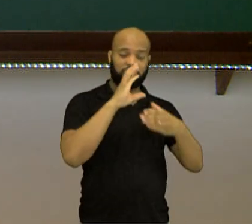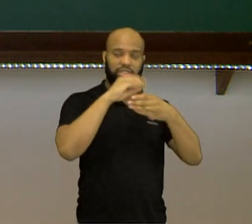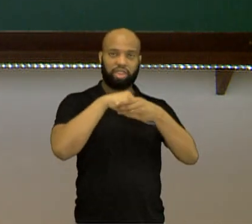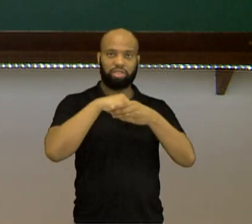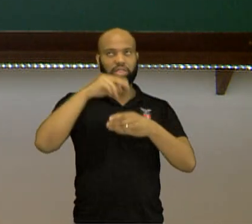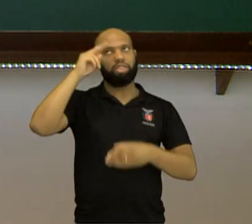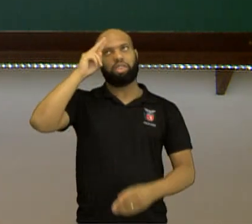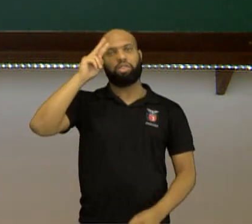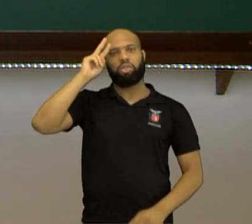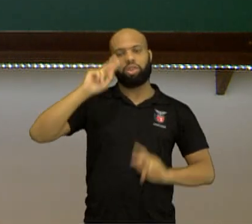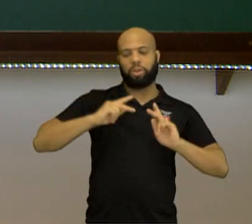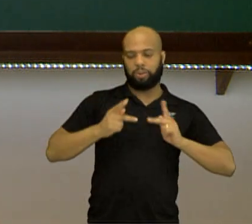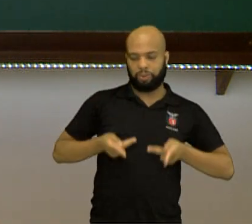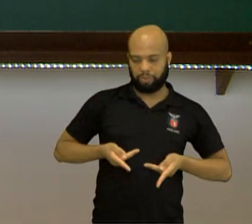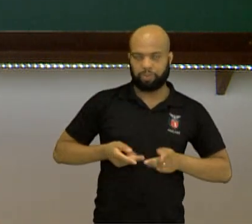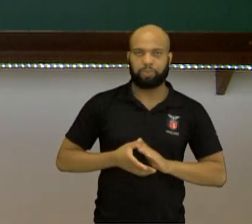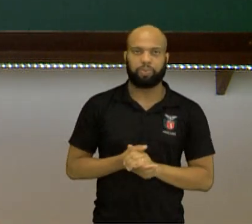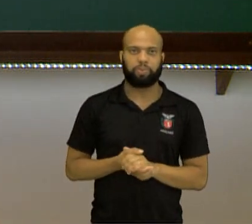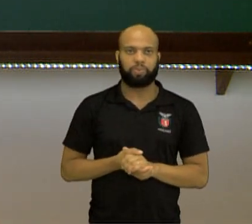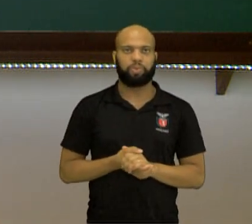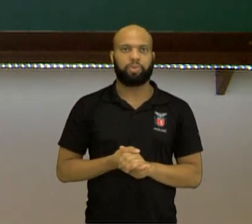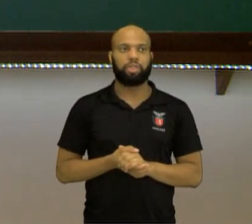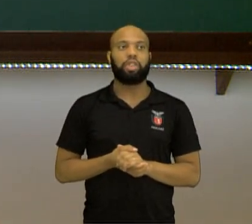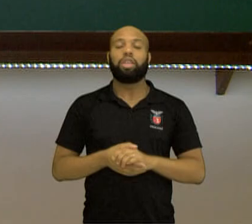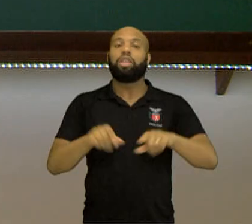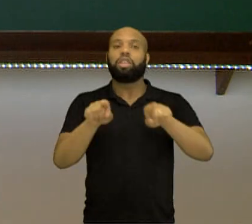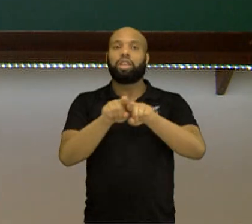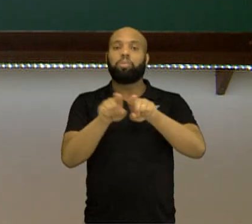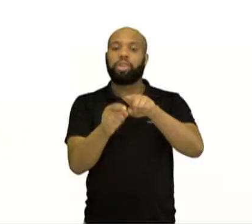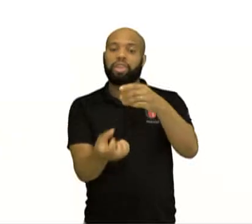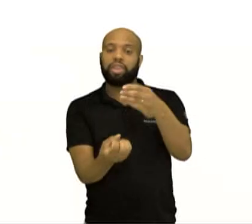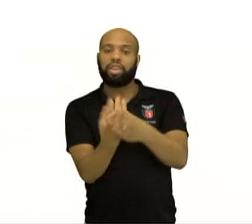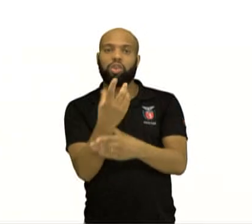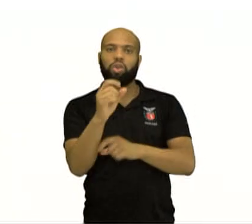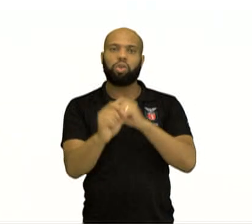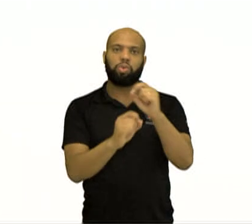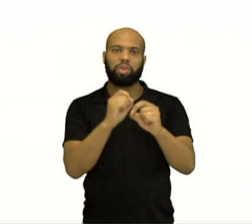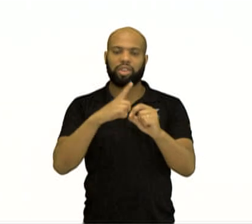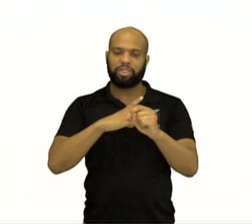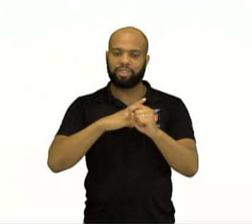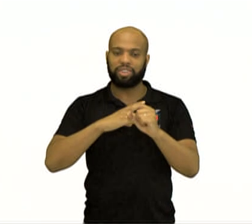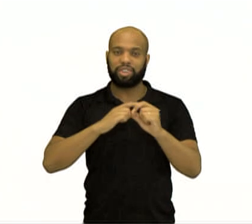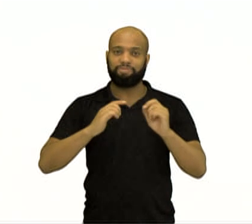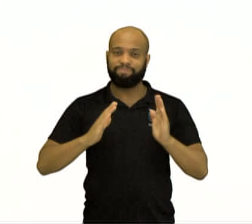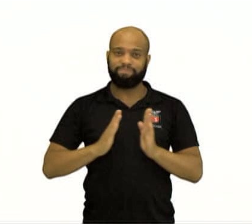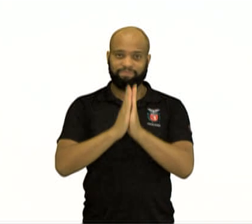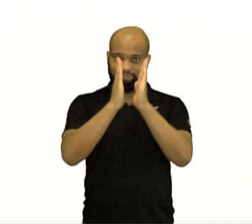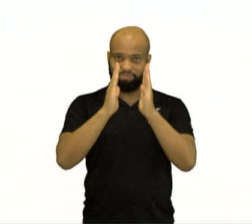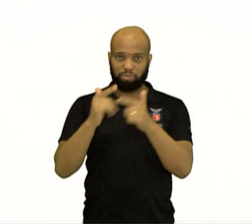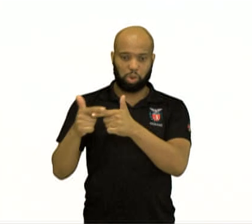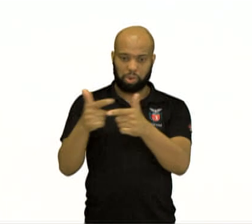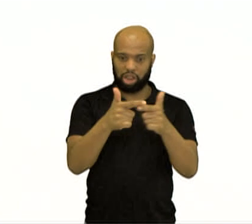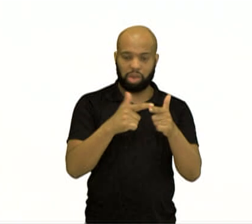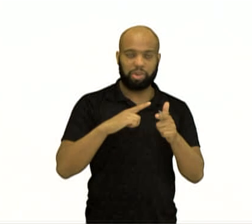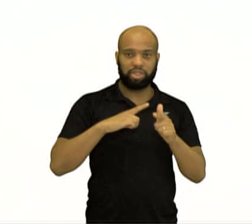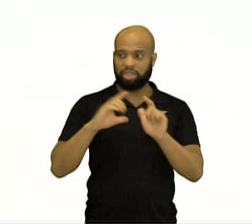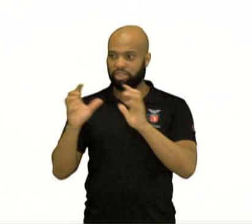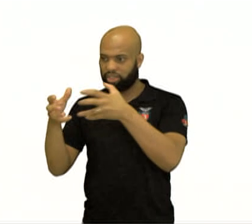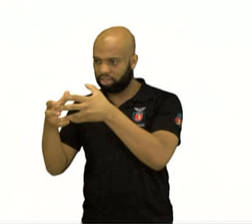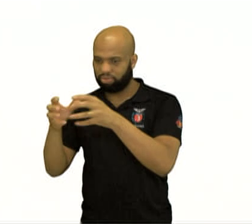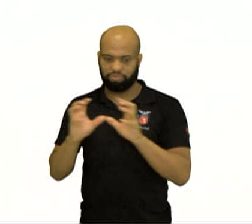humanidade. E a criação e o confronto entre as classes, entre chamando as duas grandes